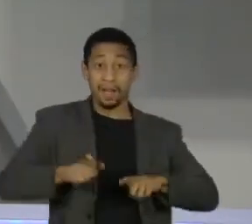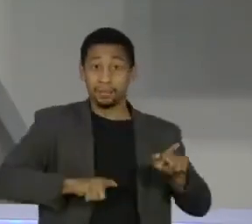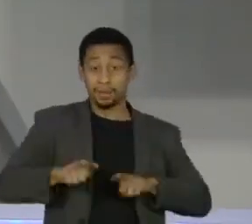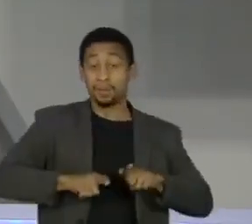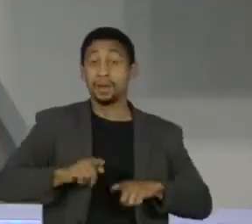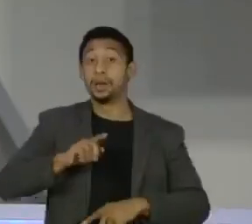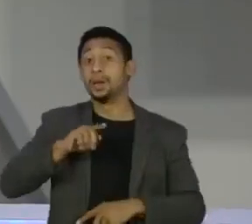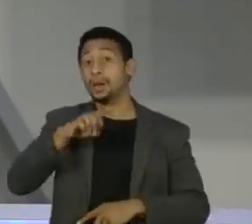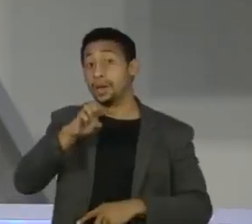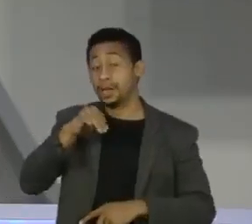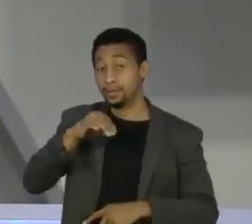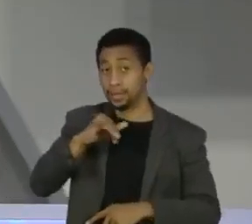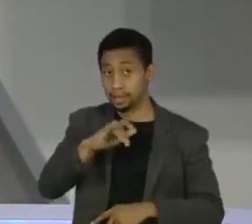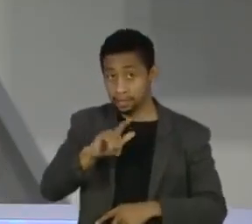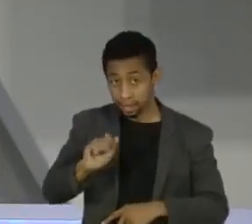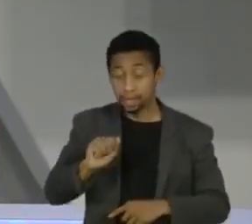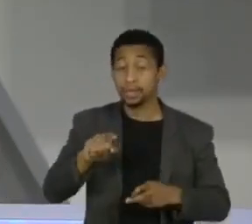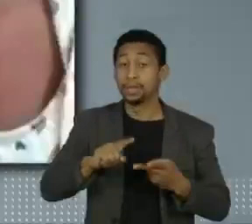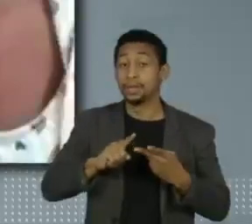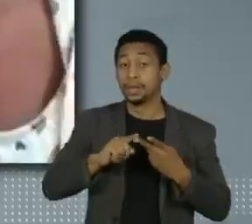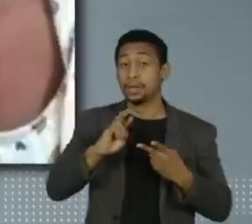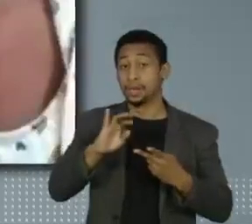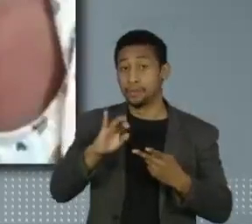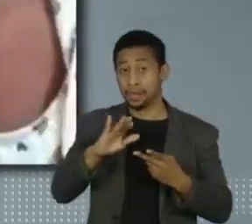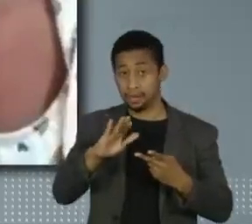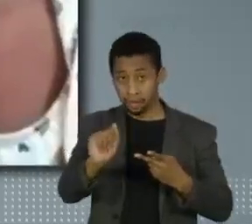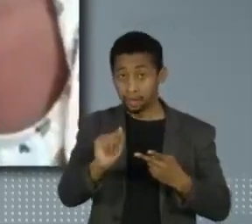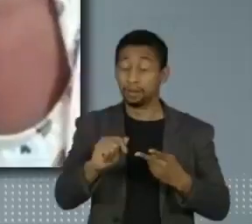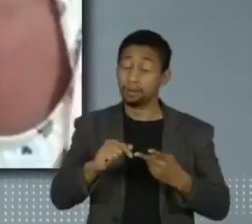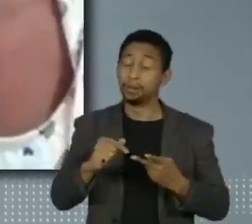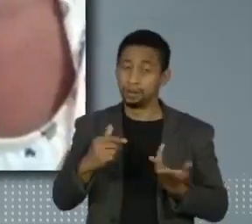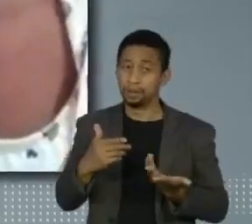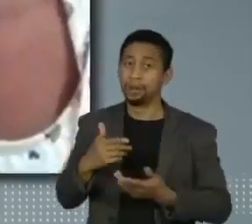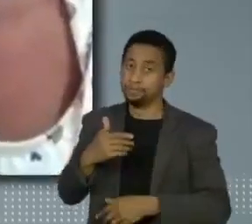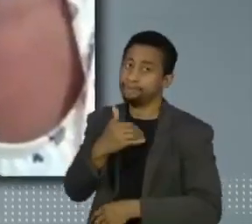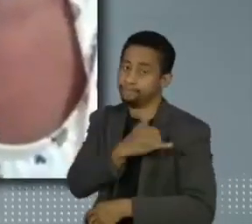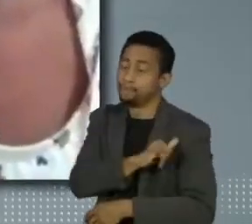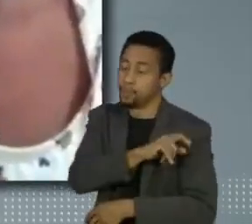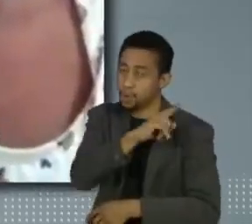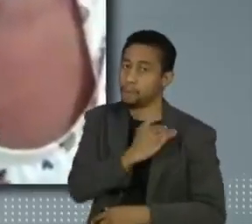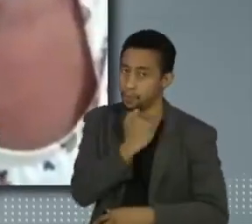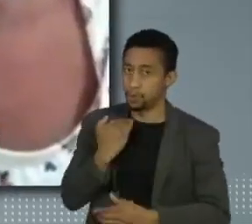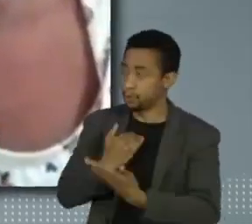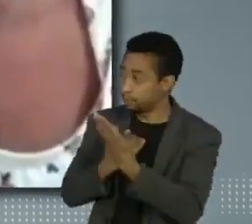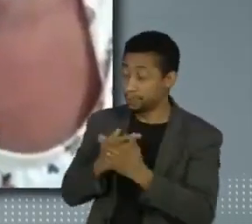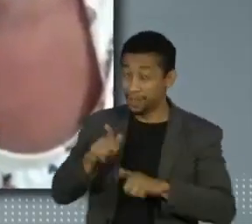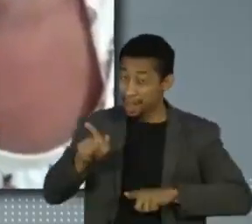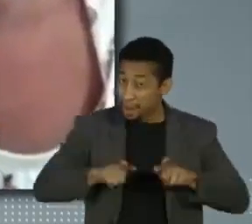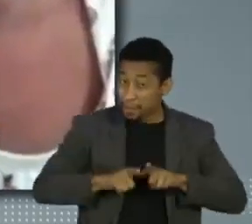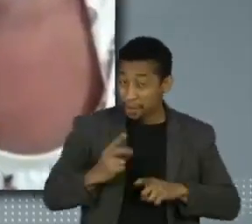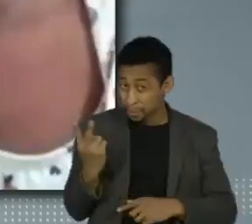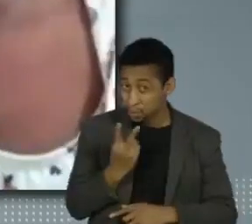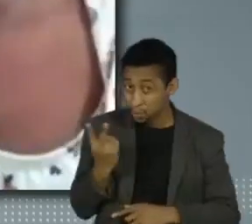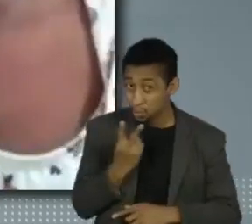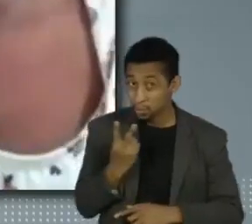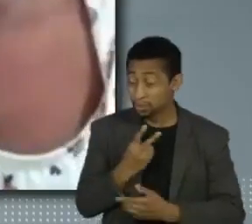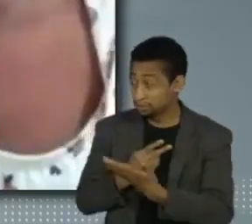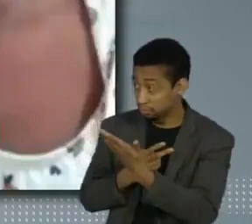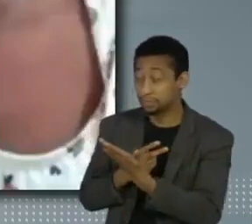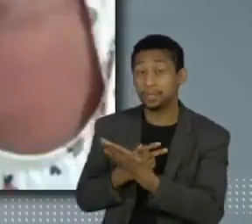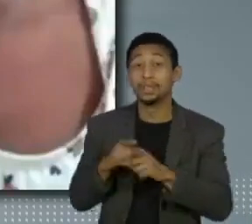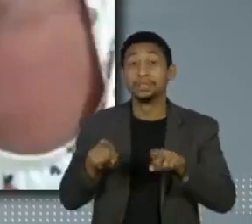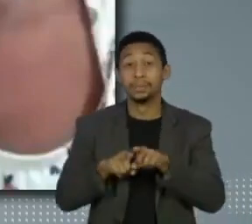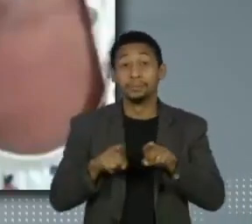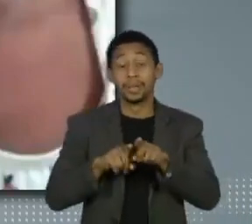Rebeca na última sexta-feira na Baixada Fluminense e as primas Emilly Vitória da Silva Moreira